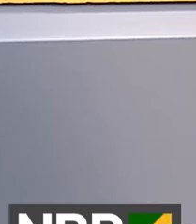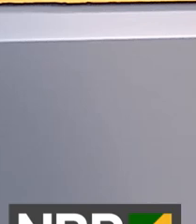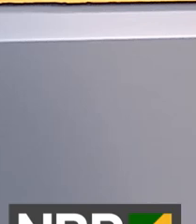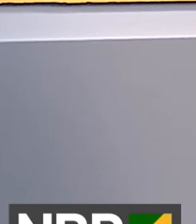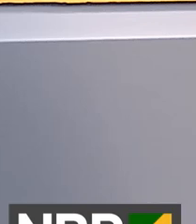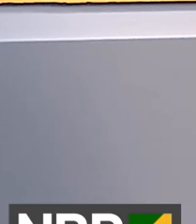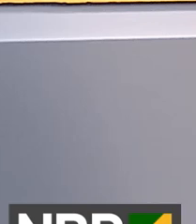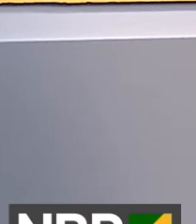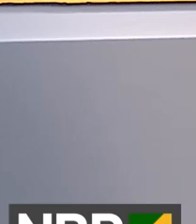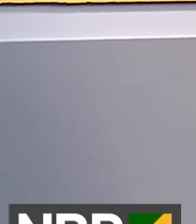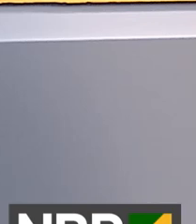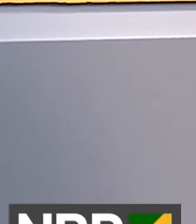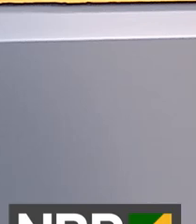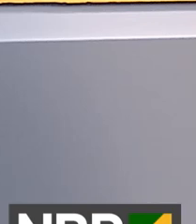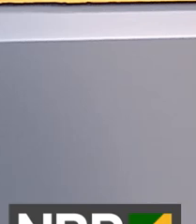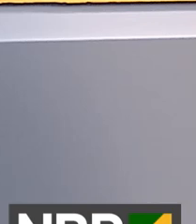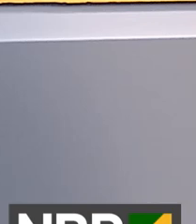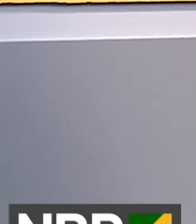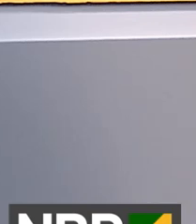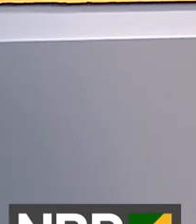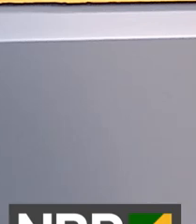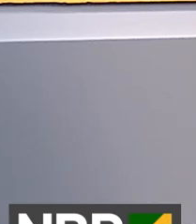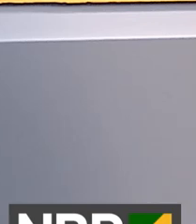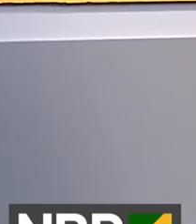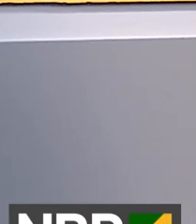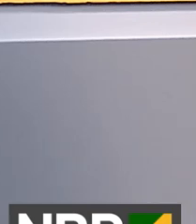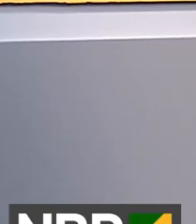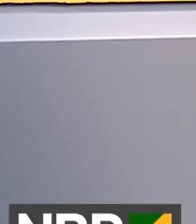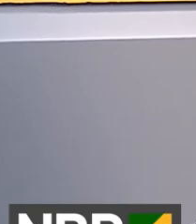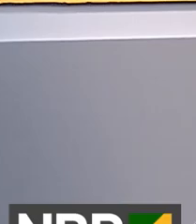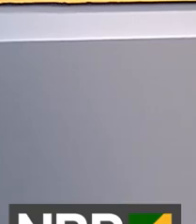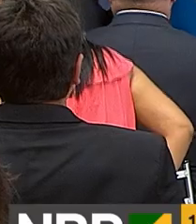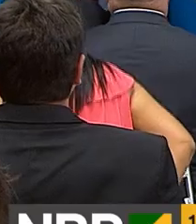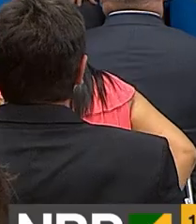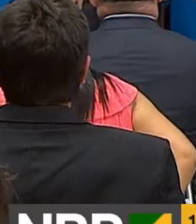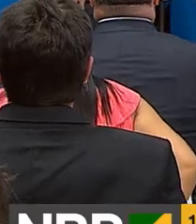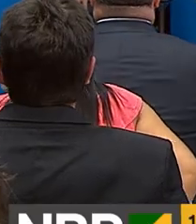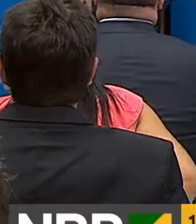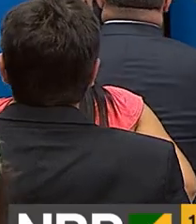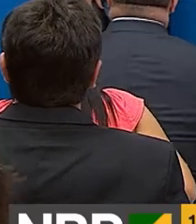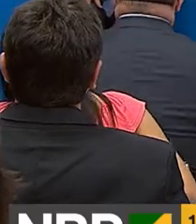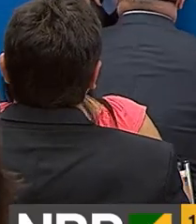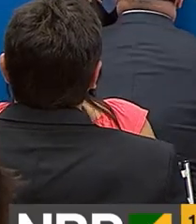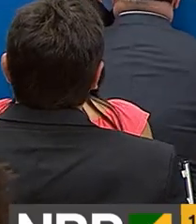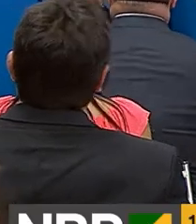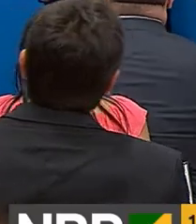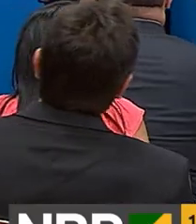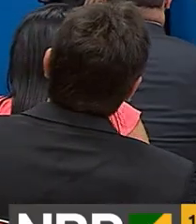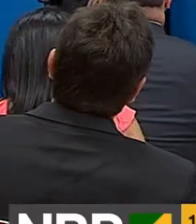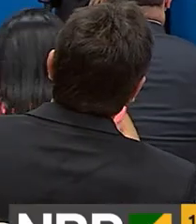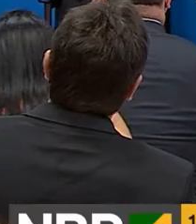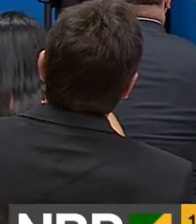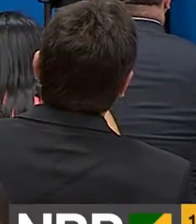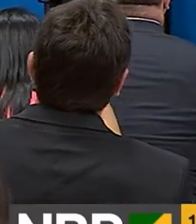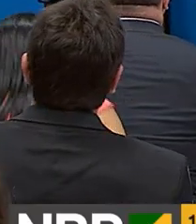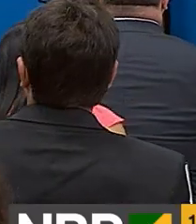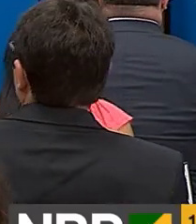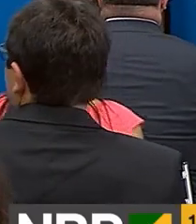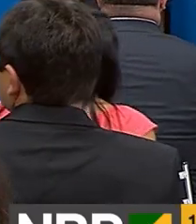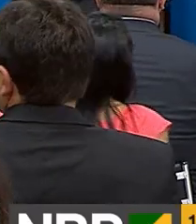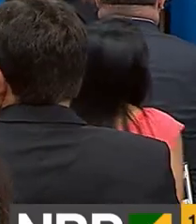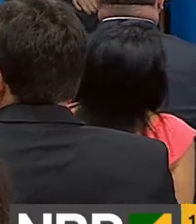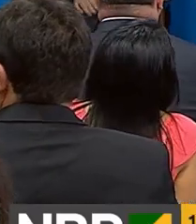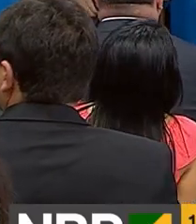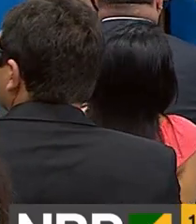cerimônia que contou com a participação do presidente michel temer veja como foi dando início à cerimônia de entrega do